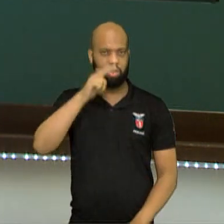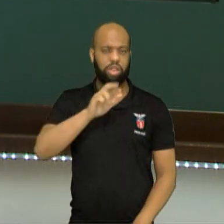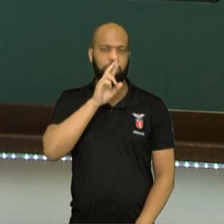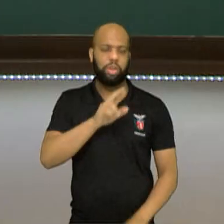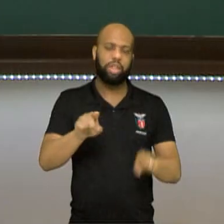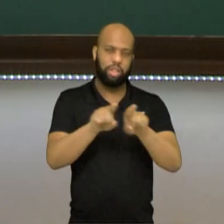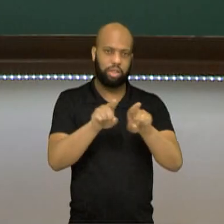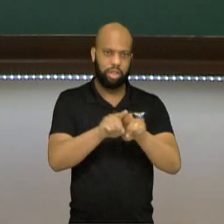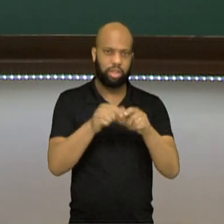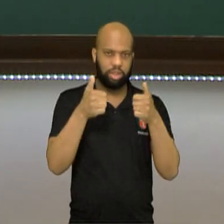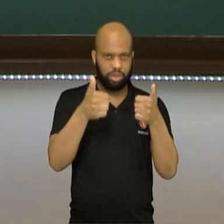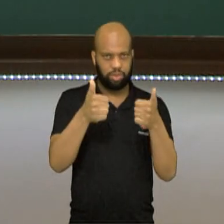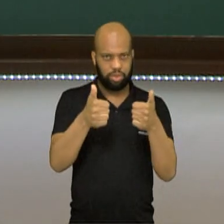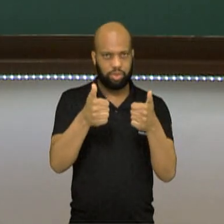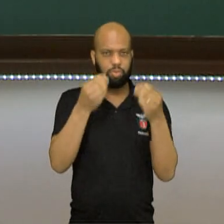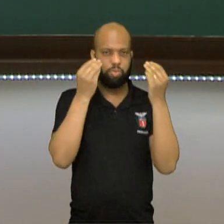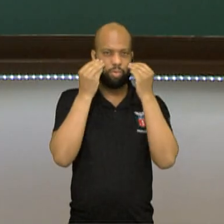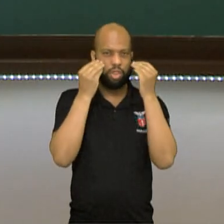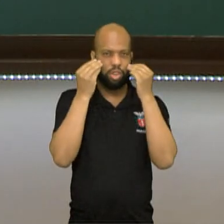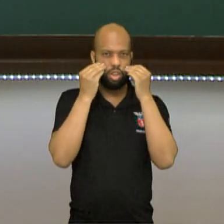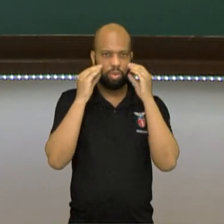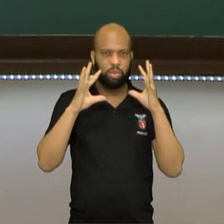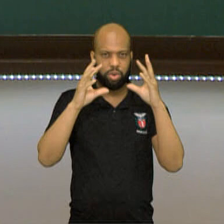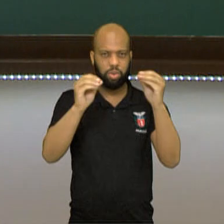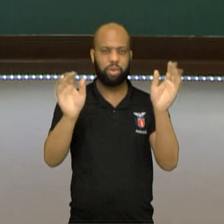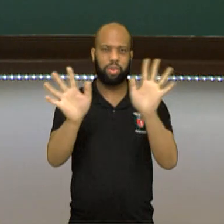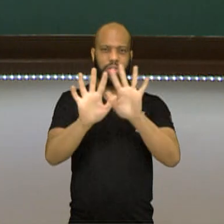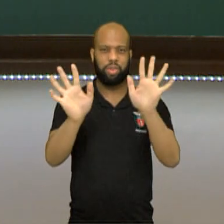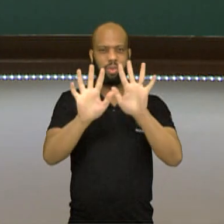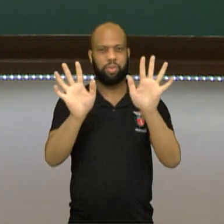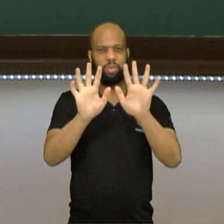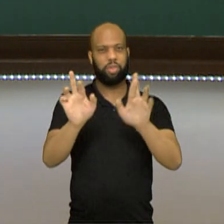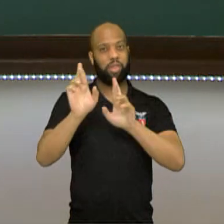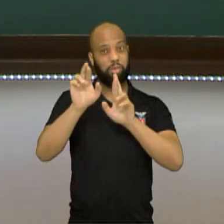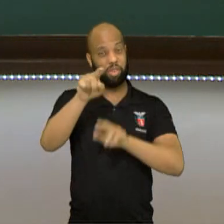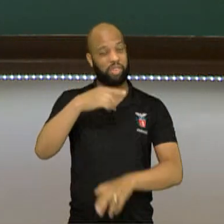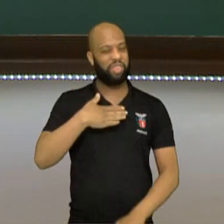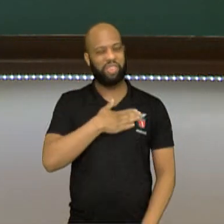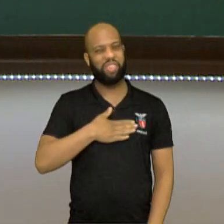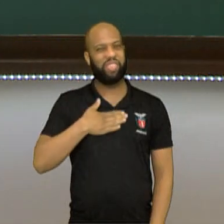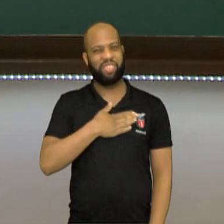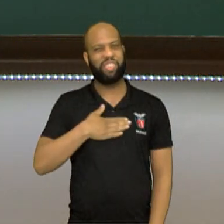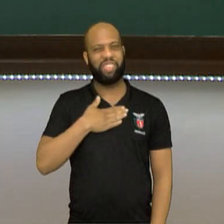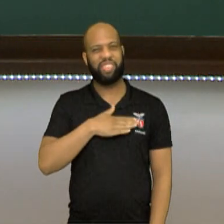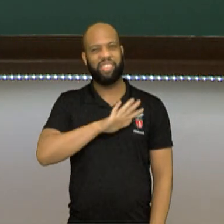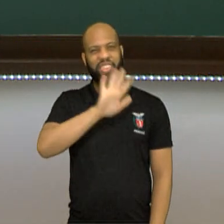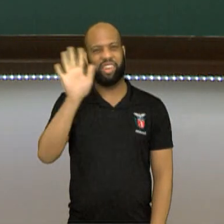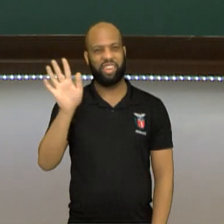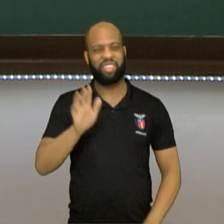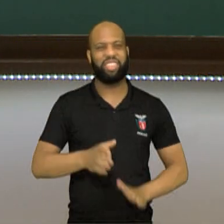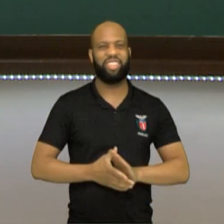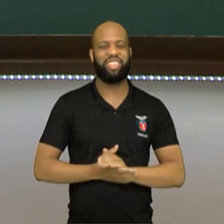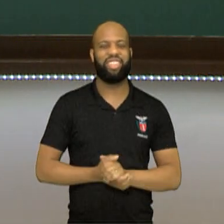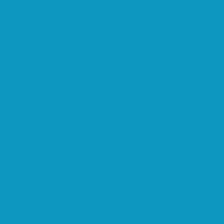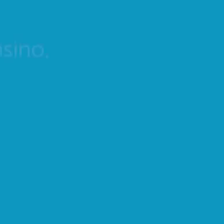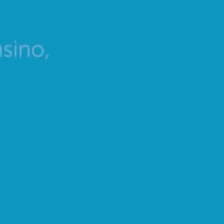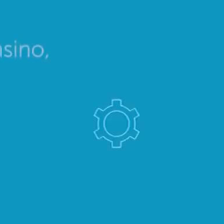e divertido. Um beijo para vocês, eu vou ficar por aqui, espero que vocês tenham gostado desta aula e até a próxima.